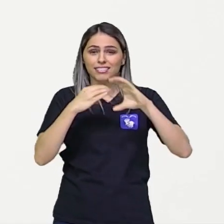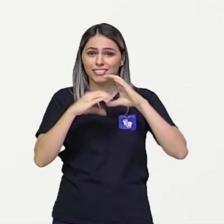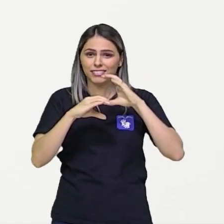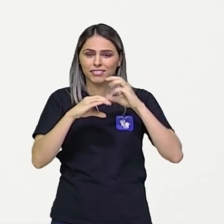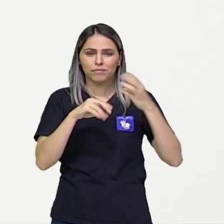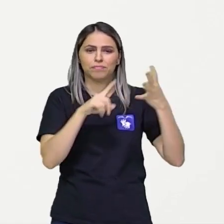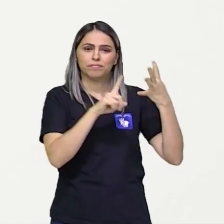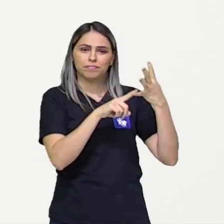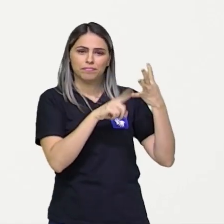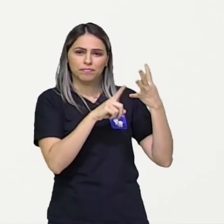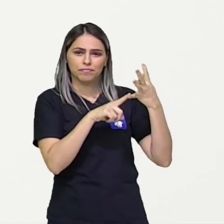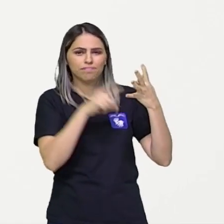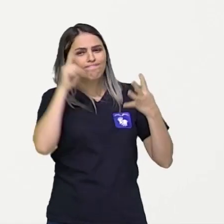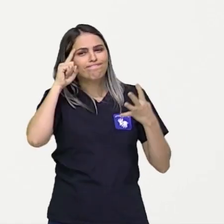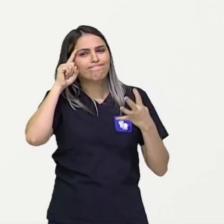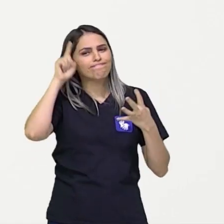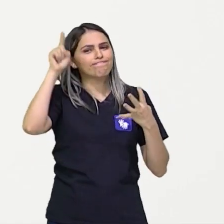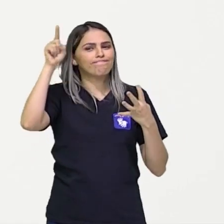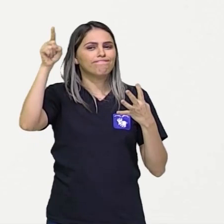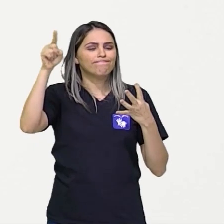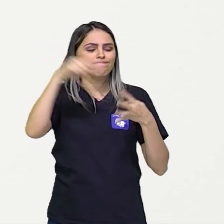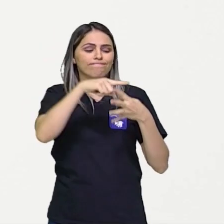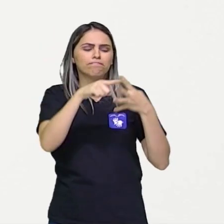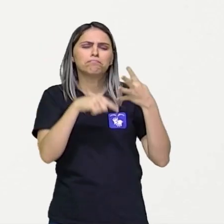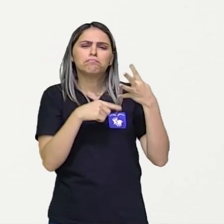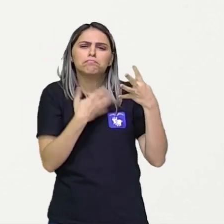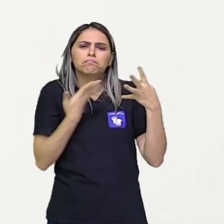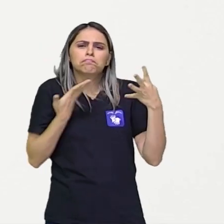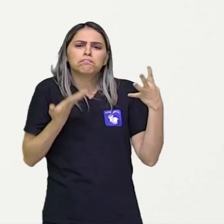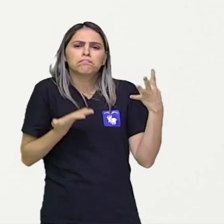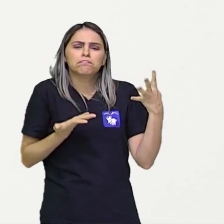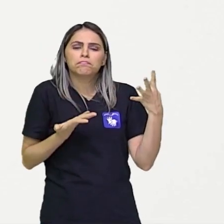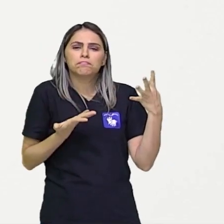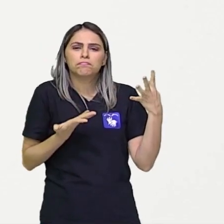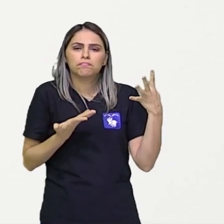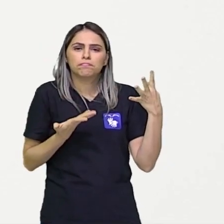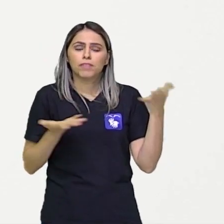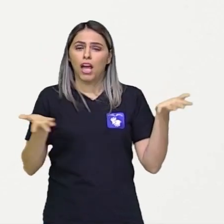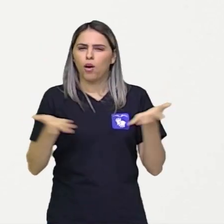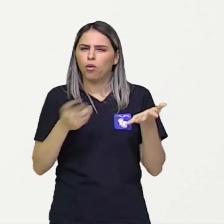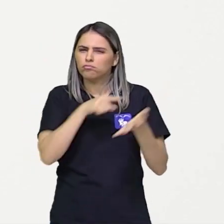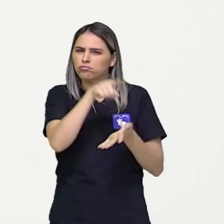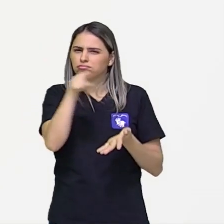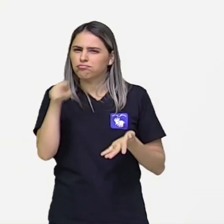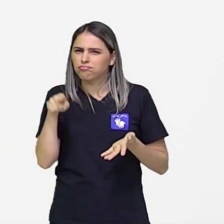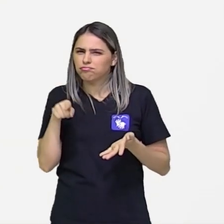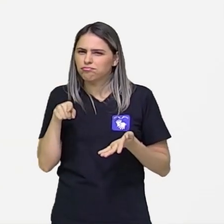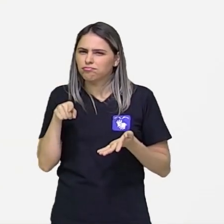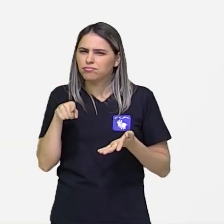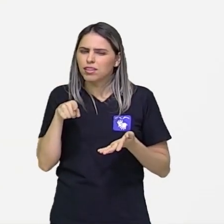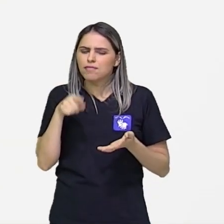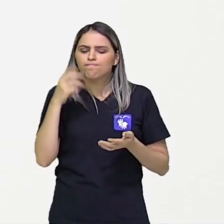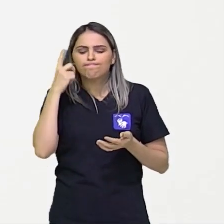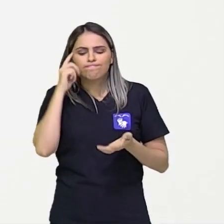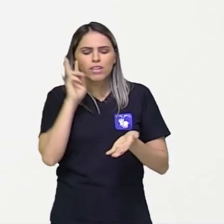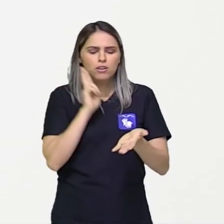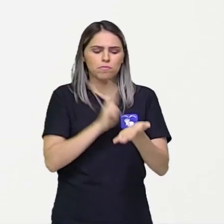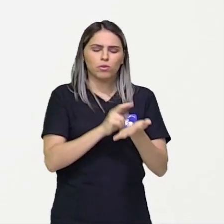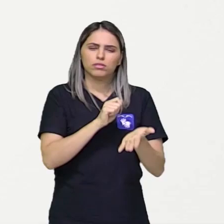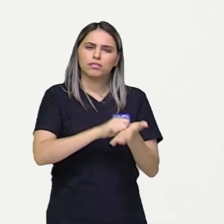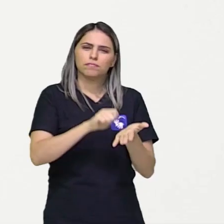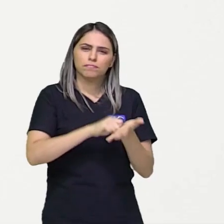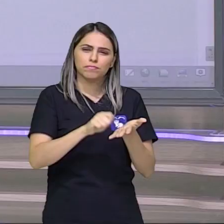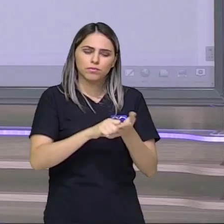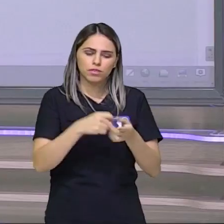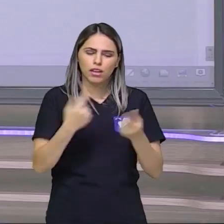é uma canção? Letra D, é uma adivinha? Agora eu vou deixar vocês resolverem